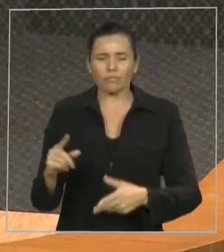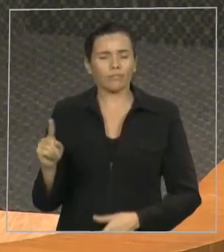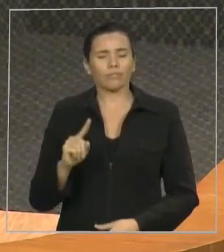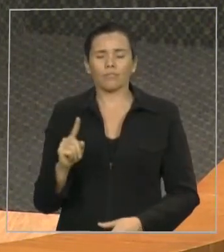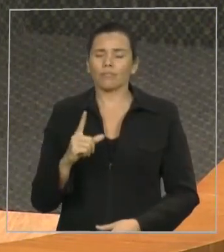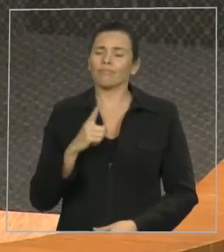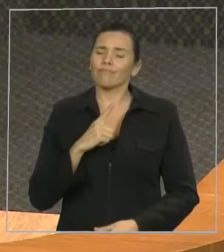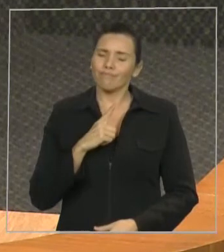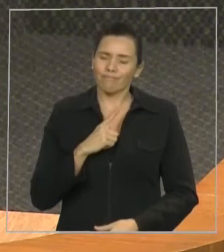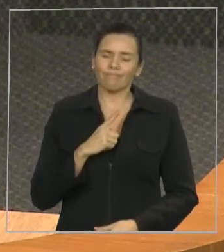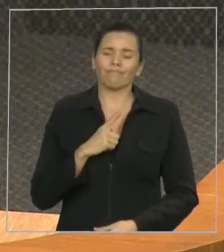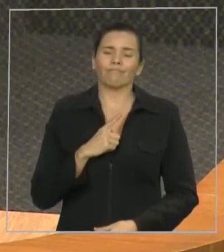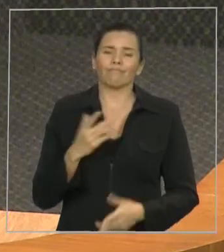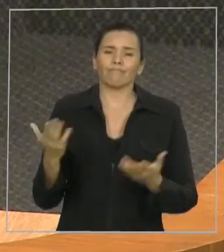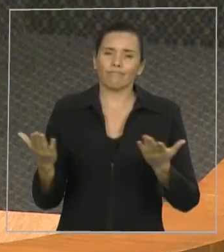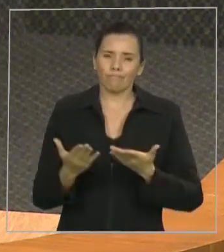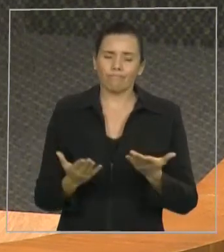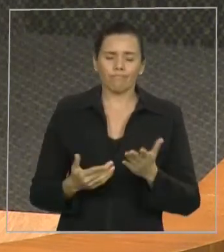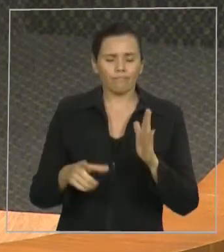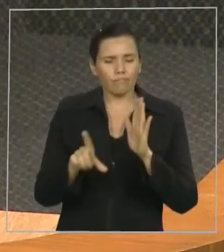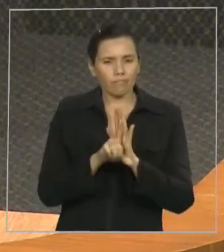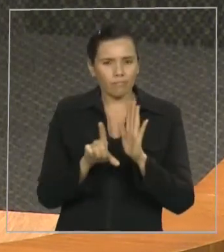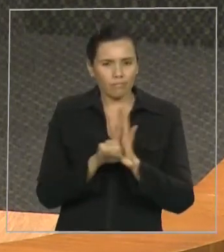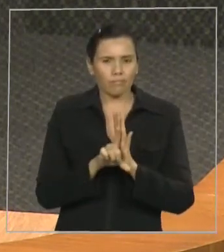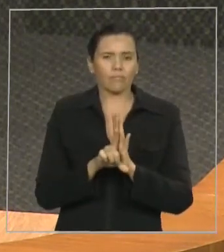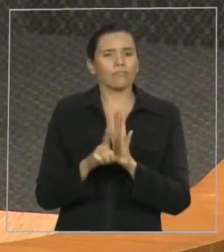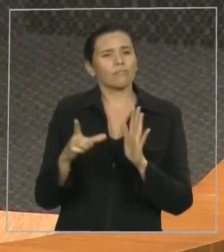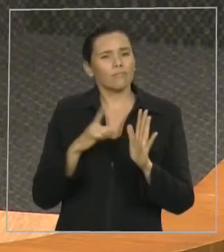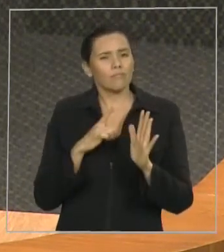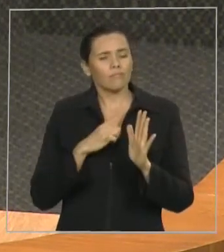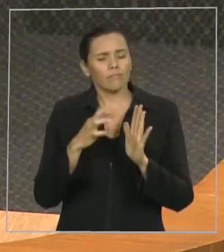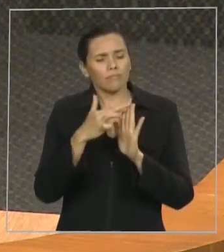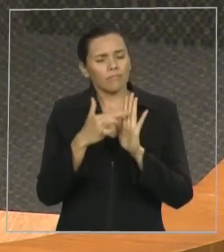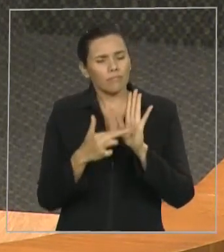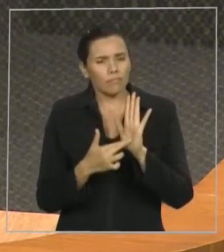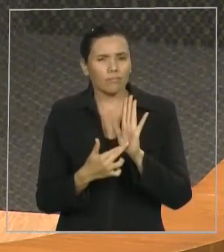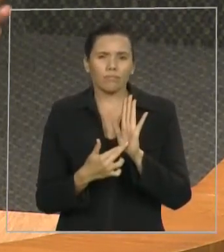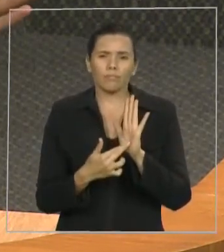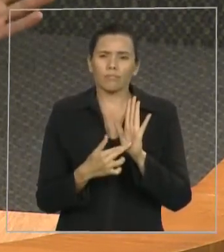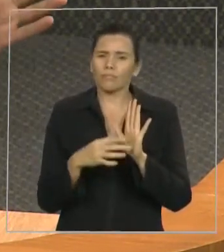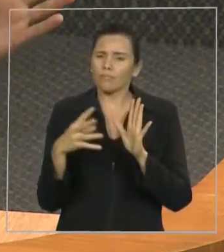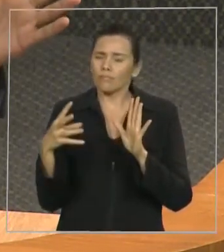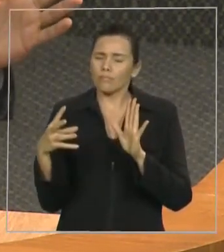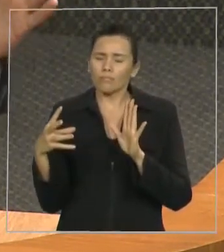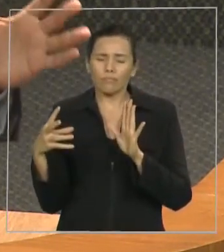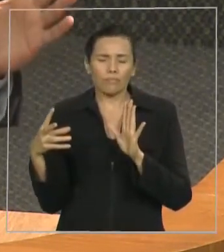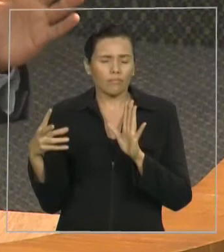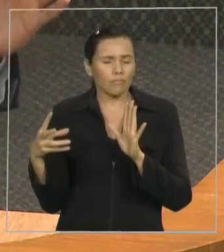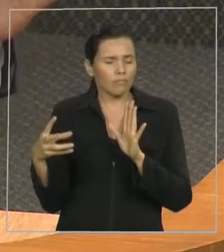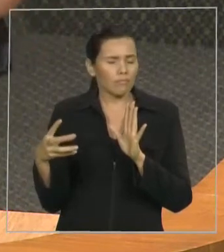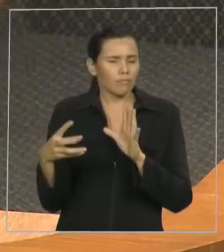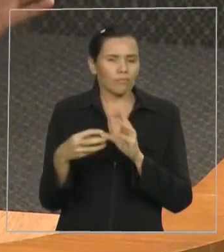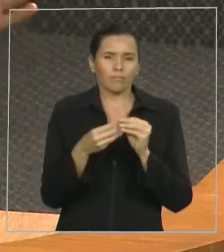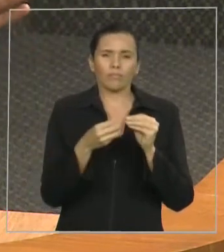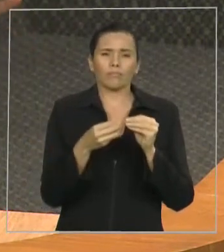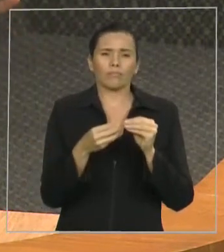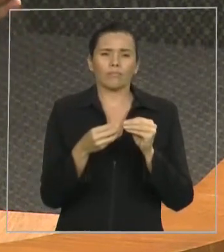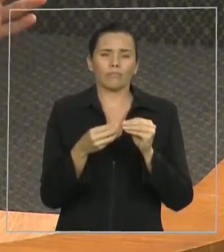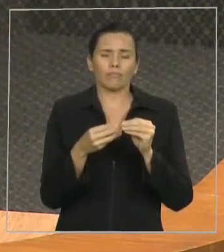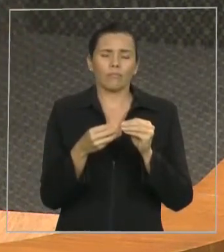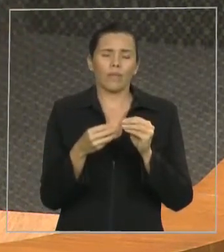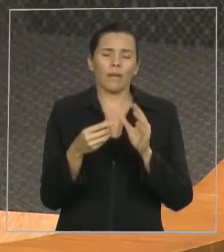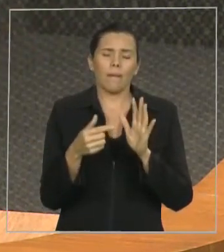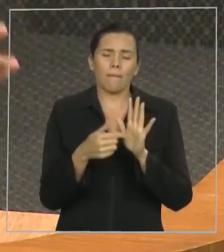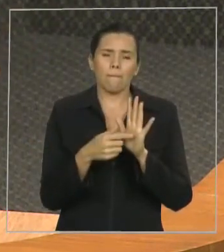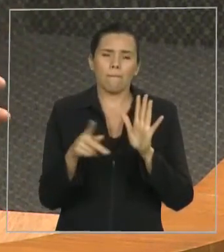e jurídicas de conduzir esse processo com muita tranquilidade e com muita firmeza. Portanto, é uma situação diferenciada.